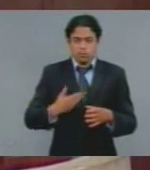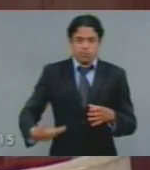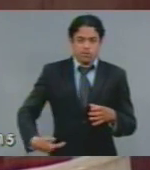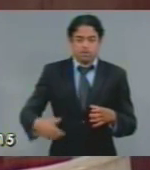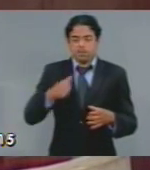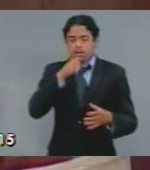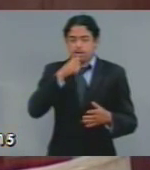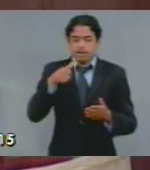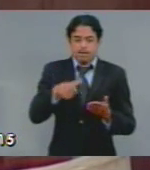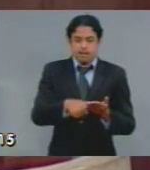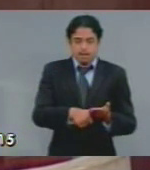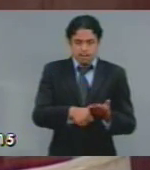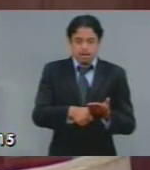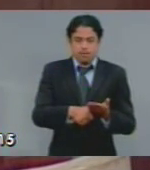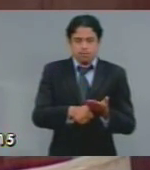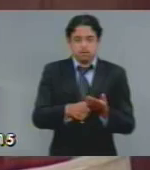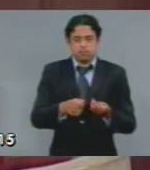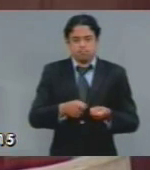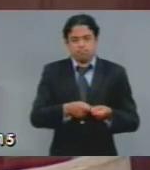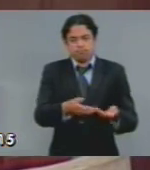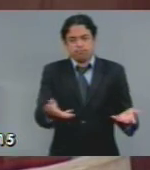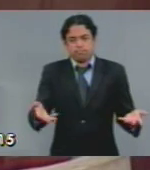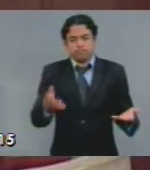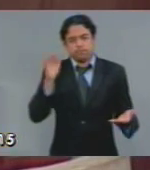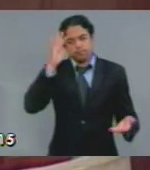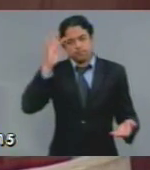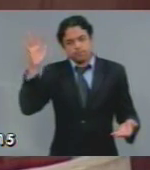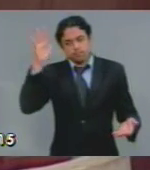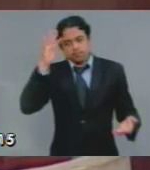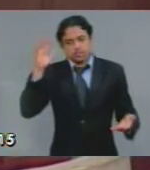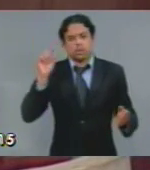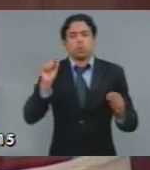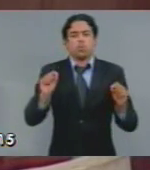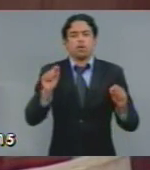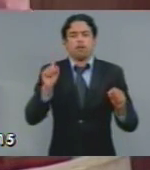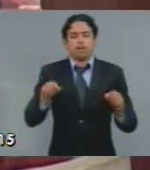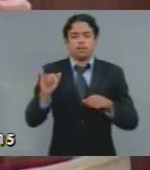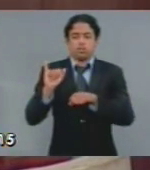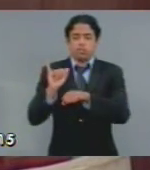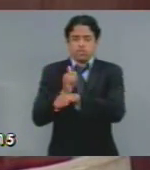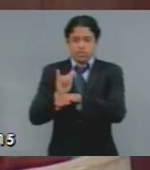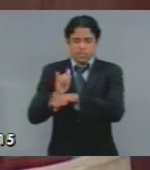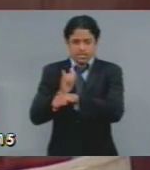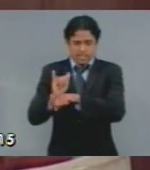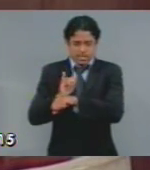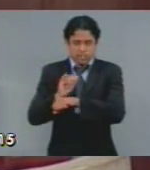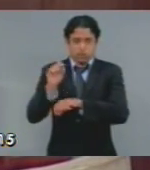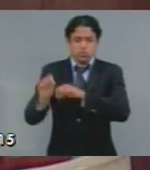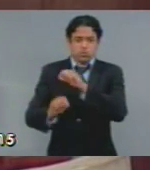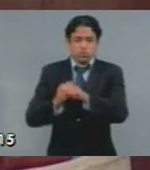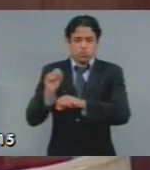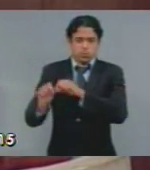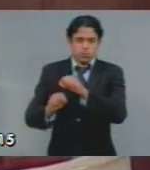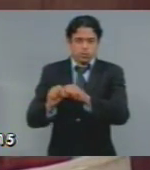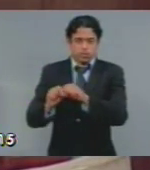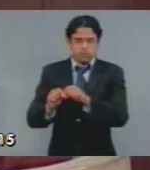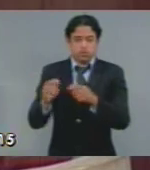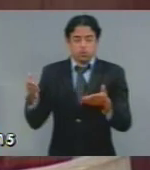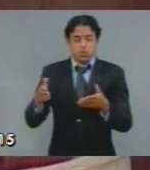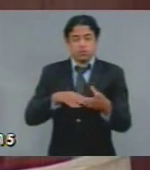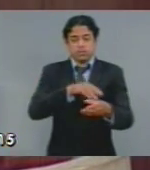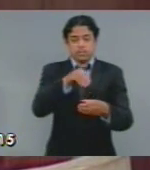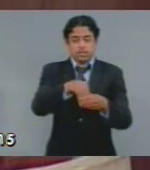carta de reflexão coletiva que denuncia a estratégia de criminalização que se faz hoje na